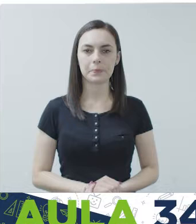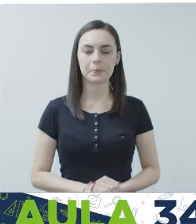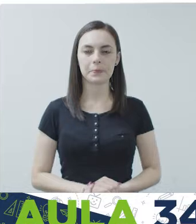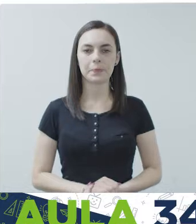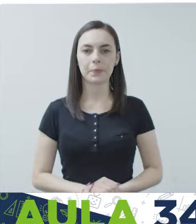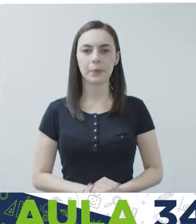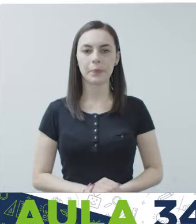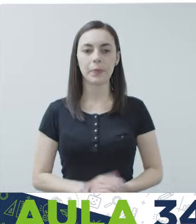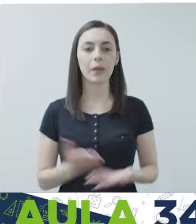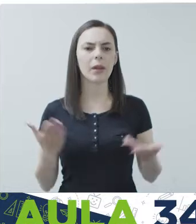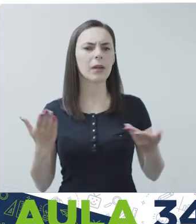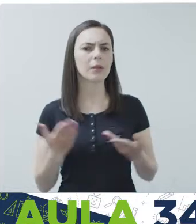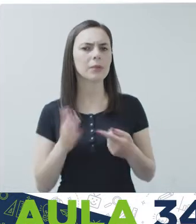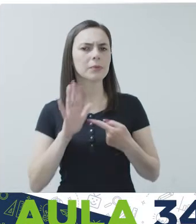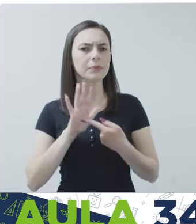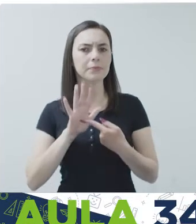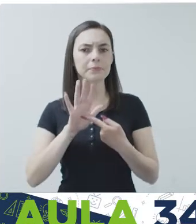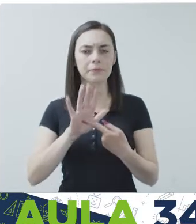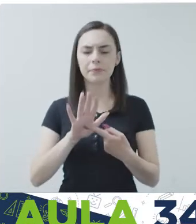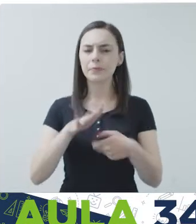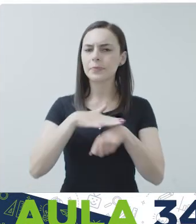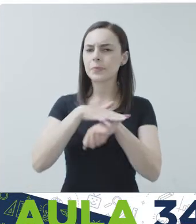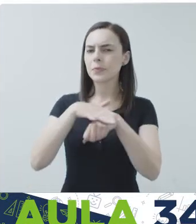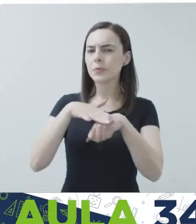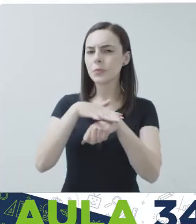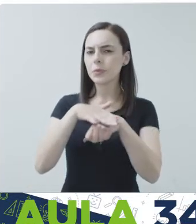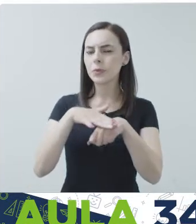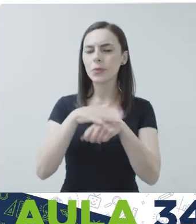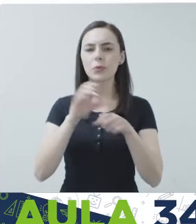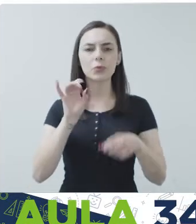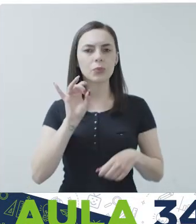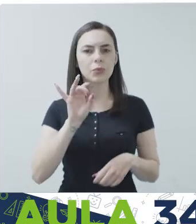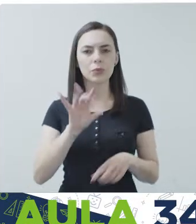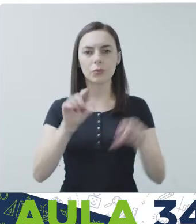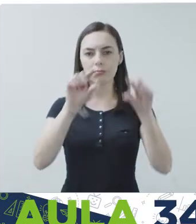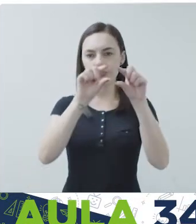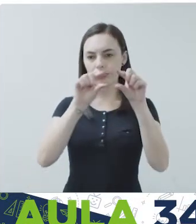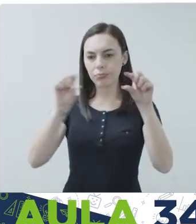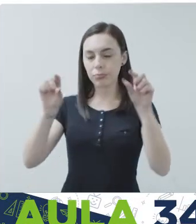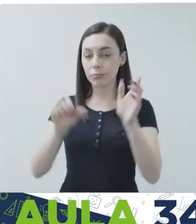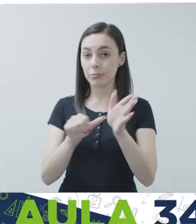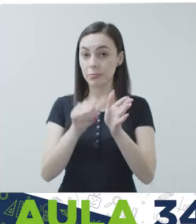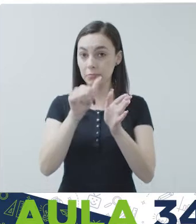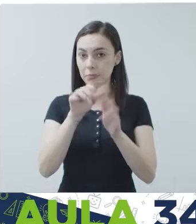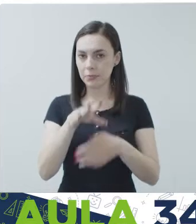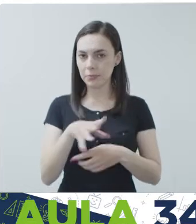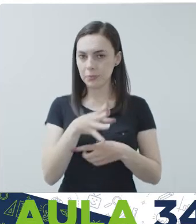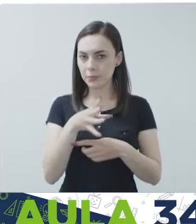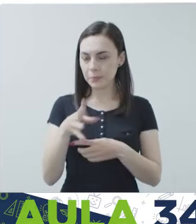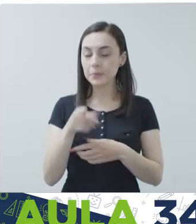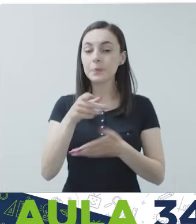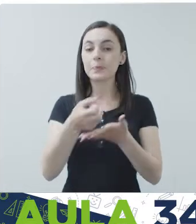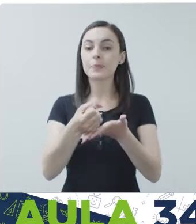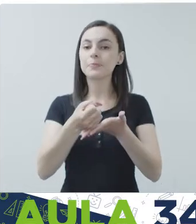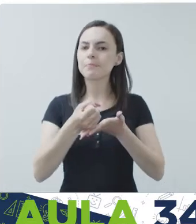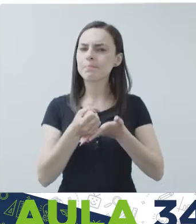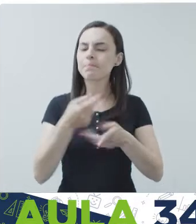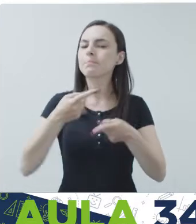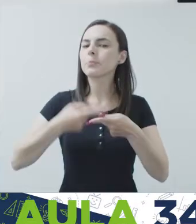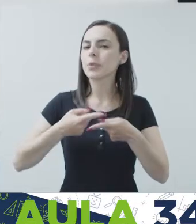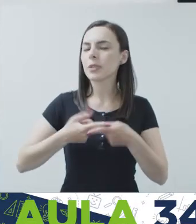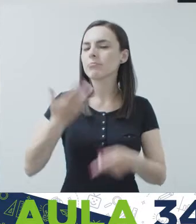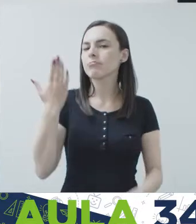vamos destacar, nós vamos conversar sobre essa primeira linha do quadro numérico. Vocês vão me ajudar, porque nós